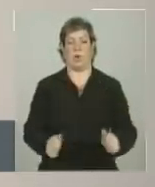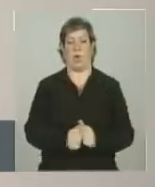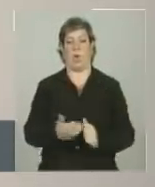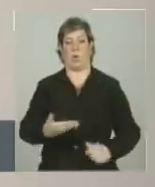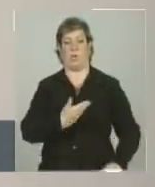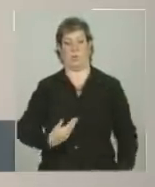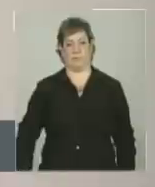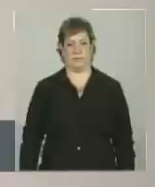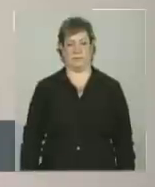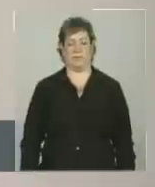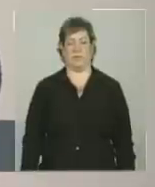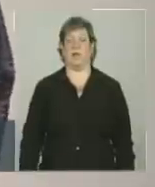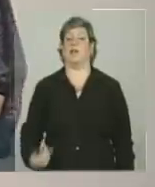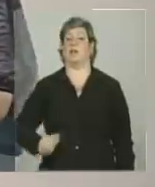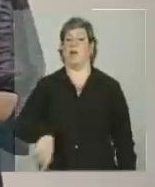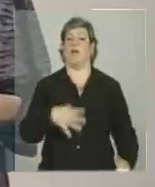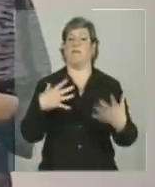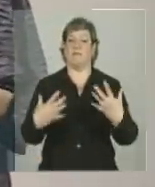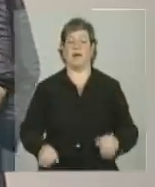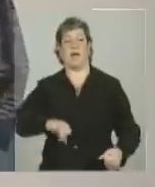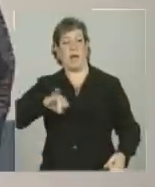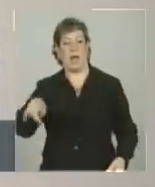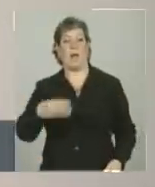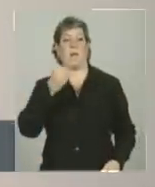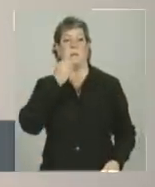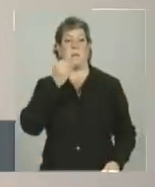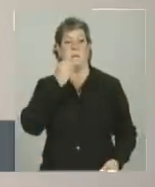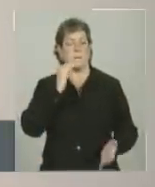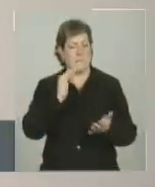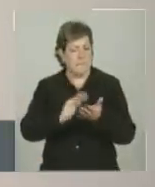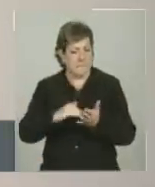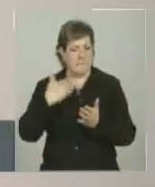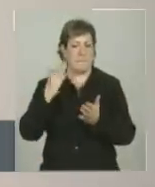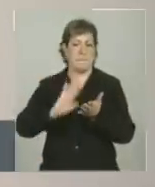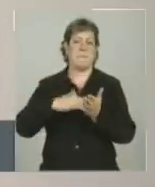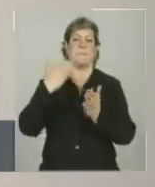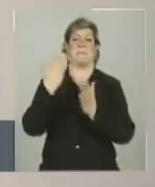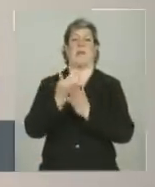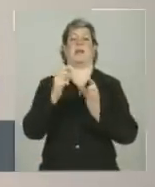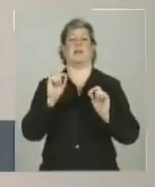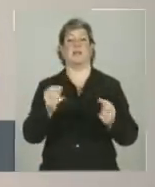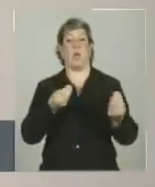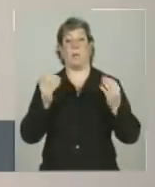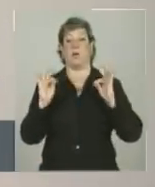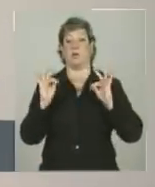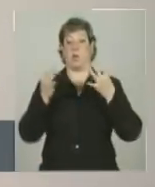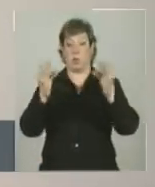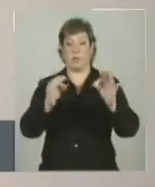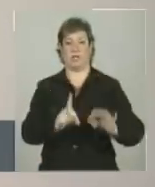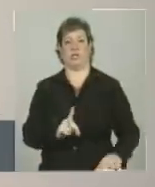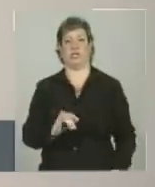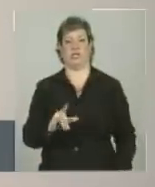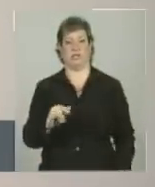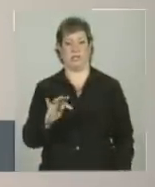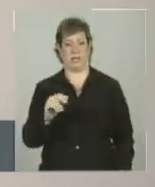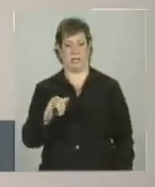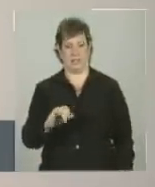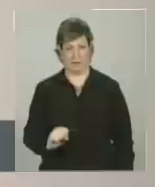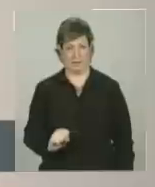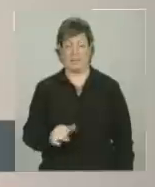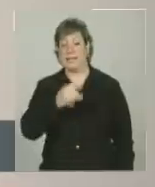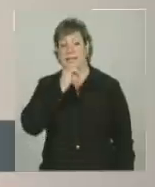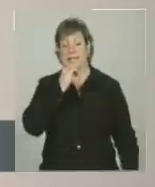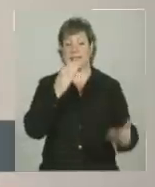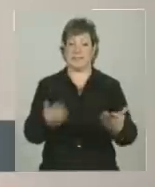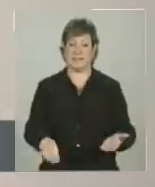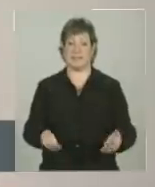Estado. Vamos aproveitar ainda mais os recursos das tecnologias digitais. Há